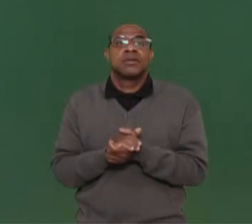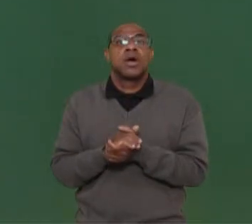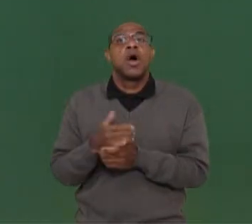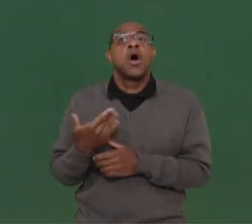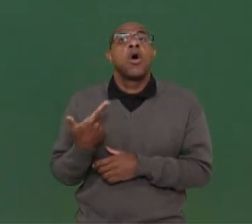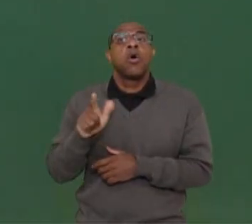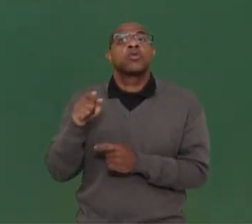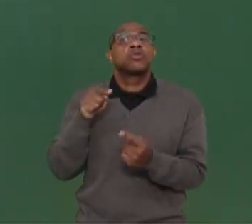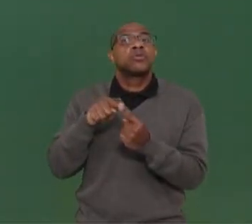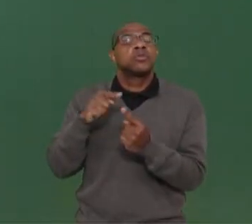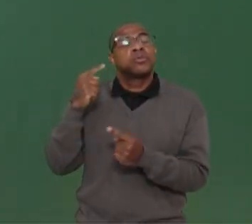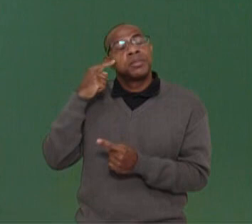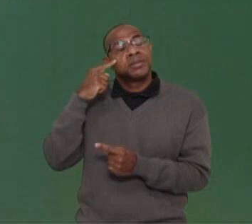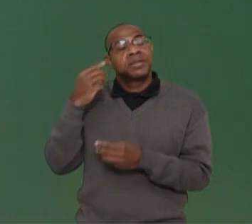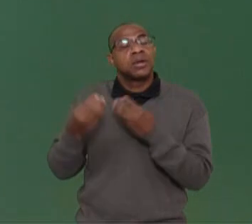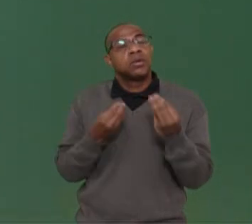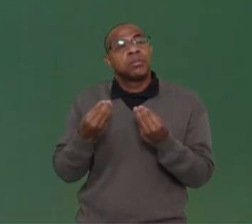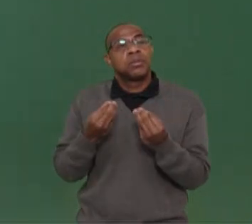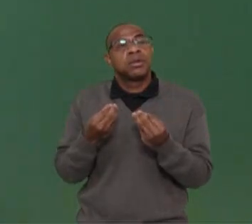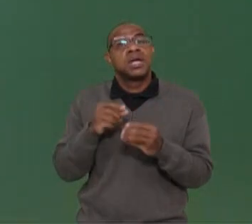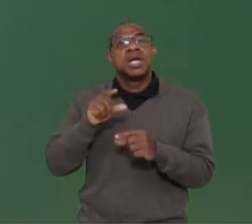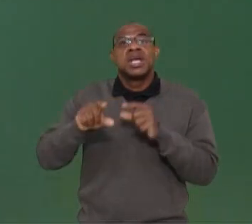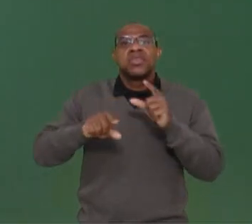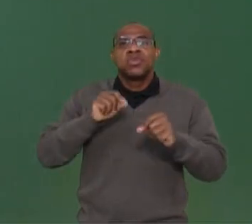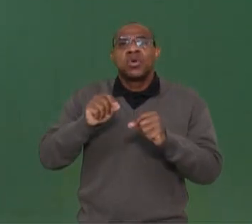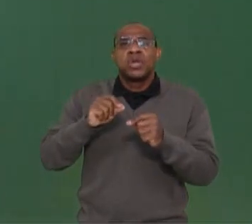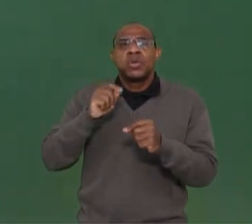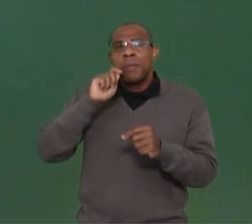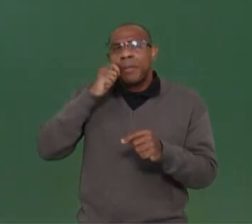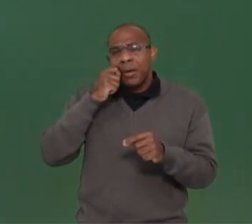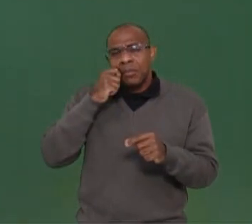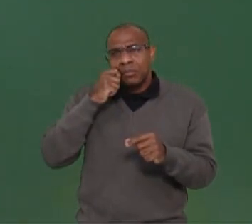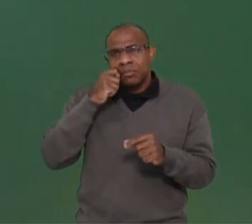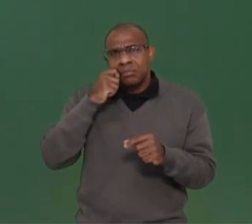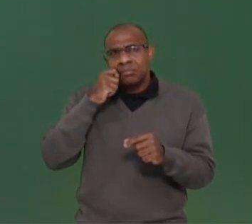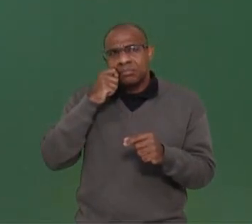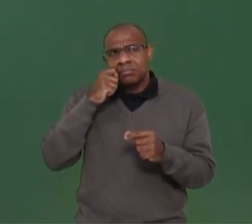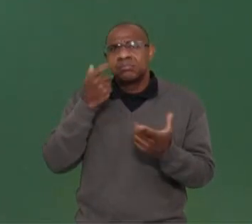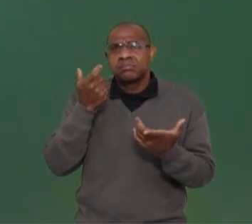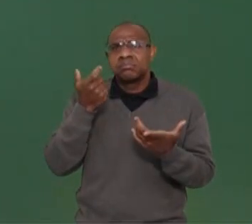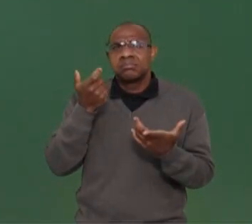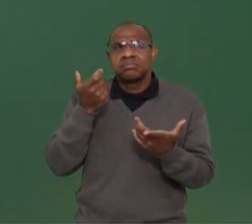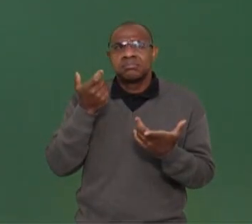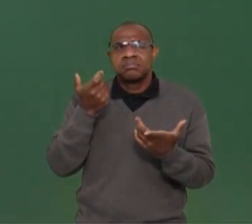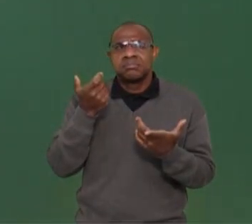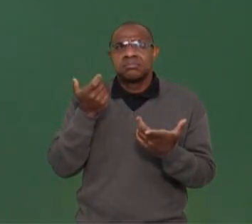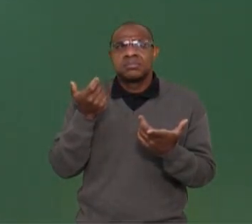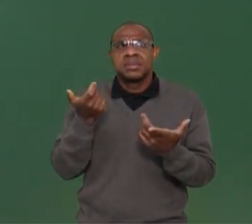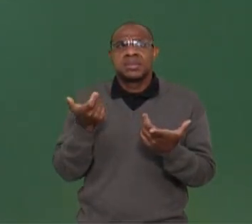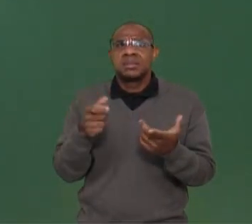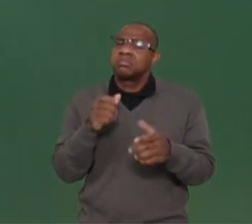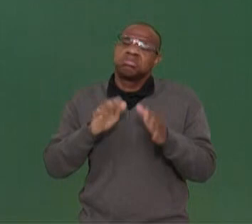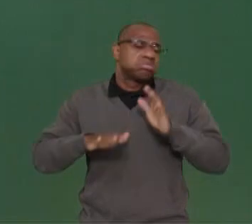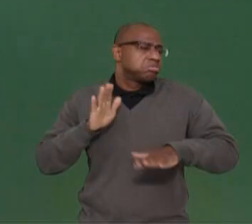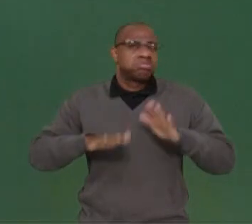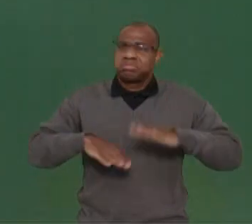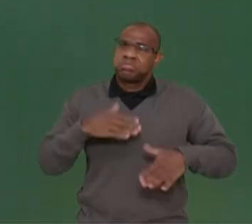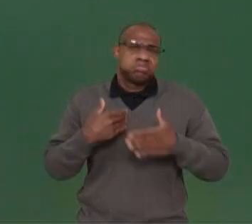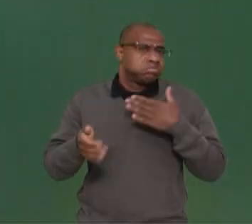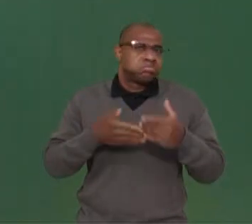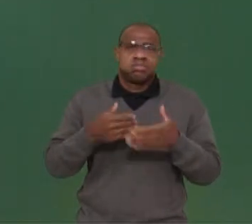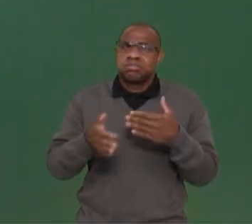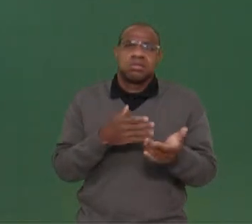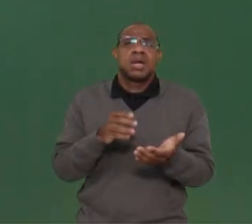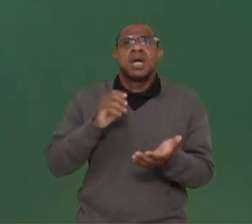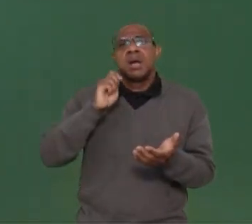de você pensar seria o seguinte: a escolha do pão interfere no sanduíche de queijo? Não. Independente do pão ser francês ou pão de forma, se o